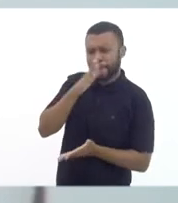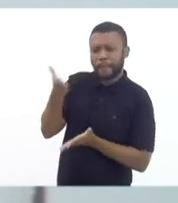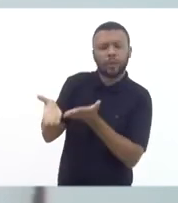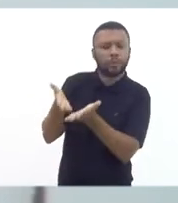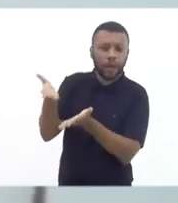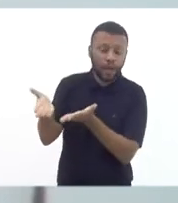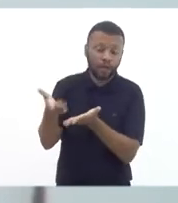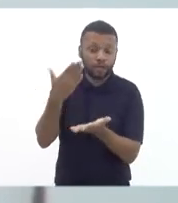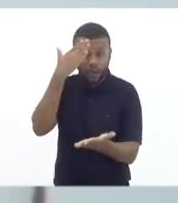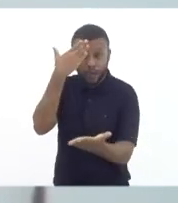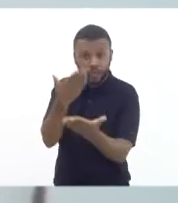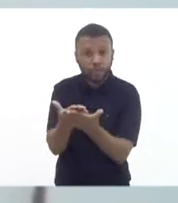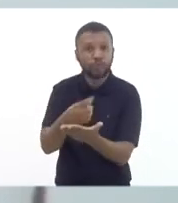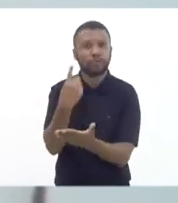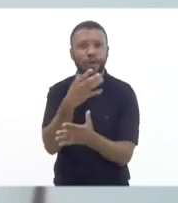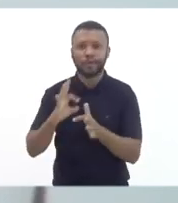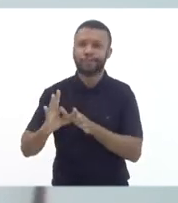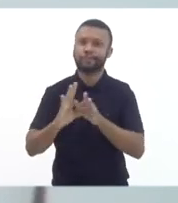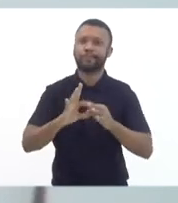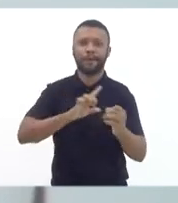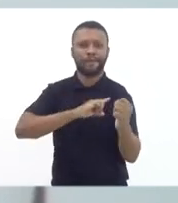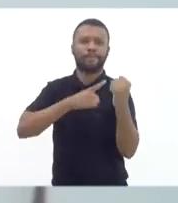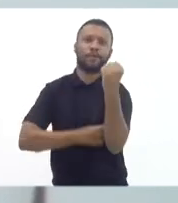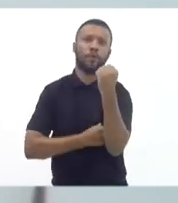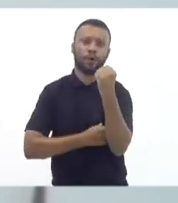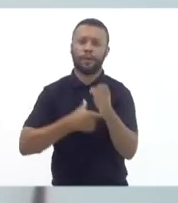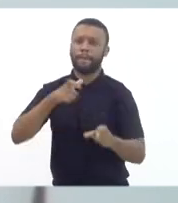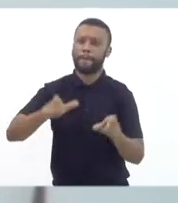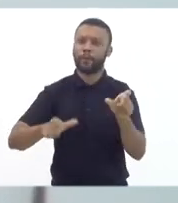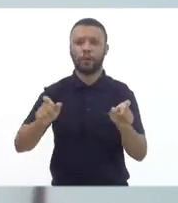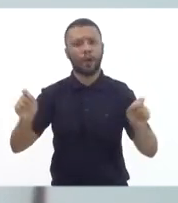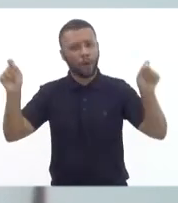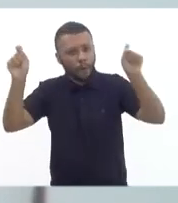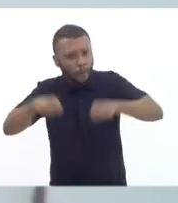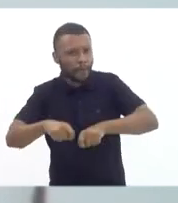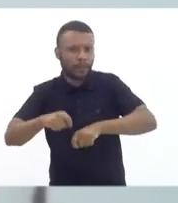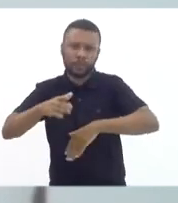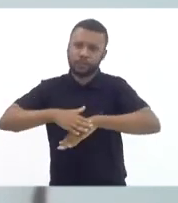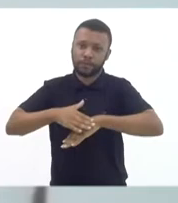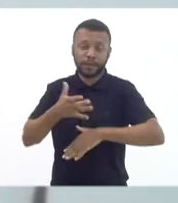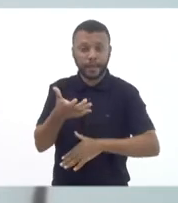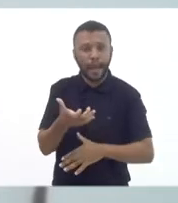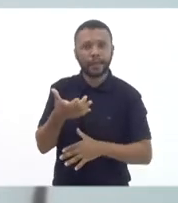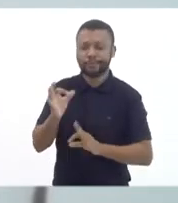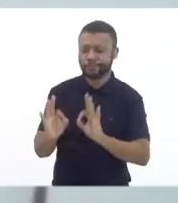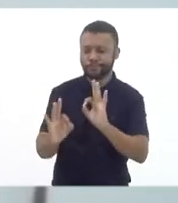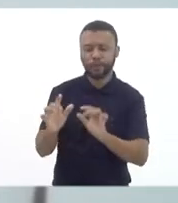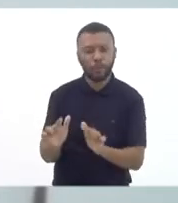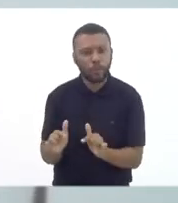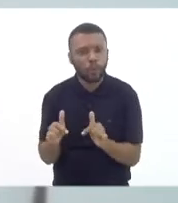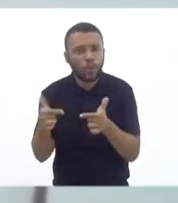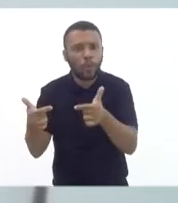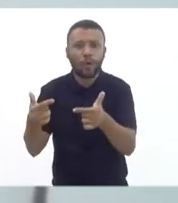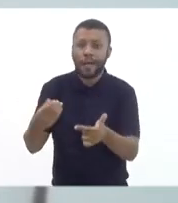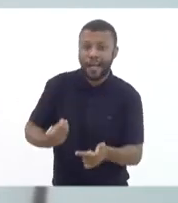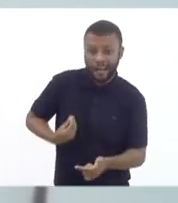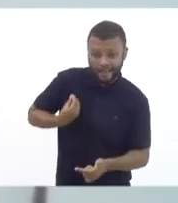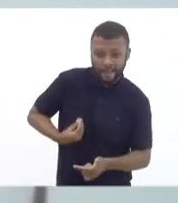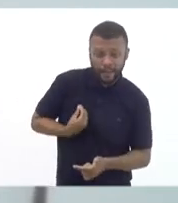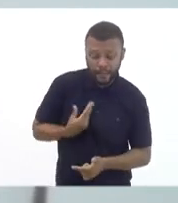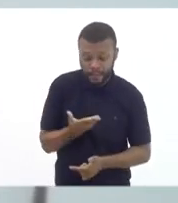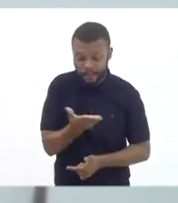de forças e com pessoas competentes e capacitadas que querem fazer, a vida